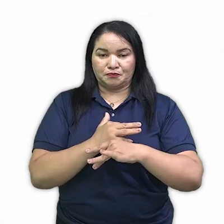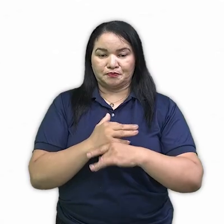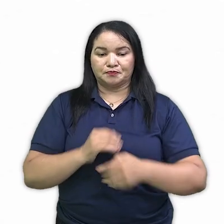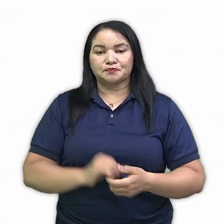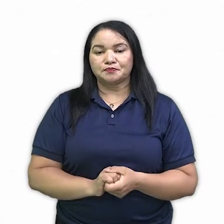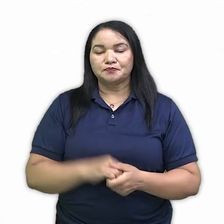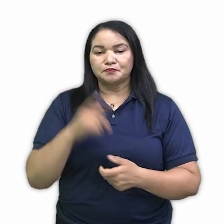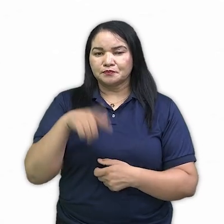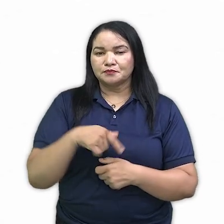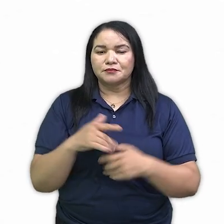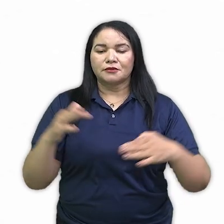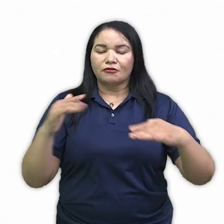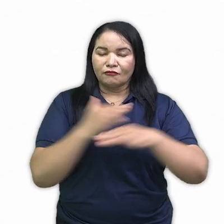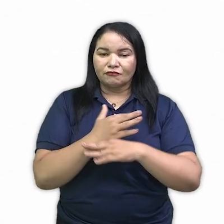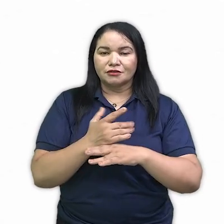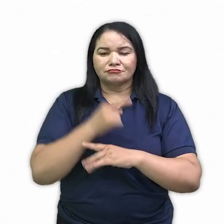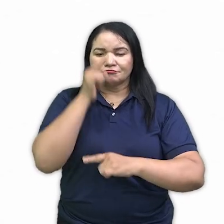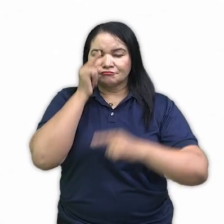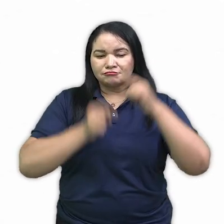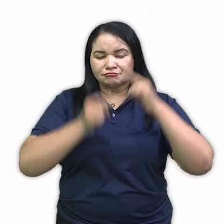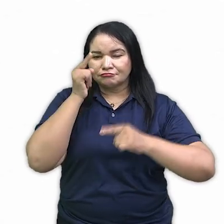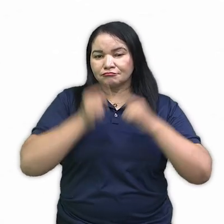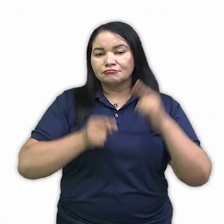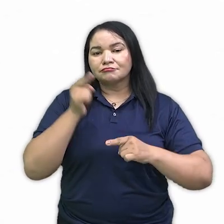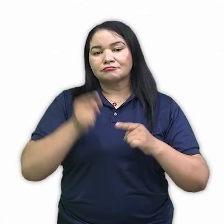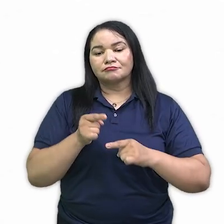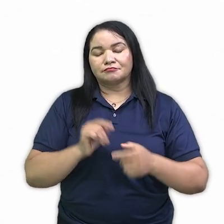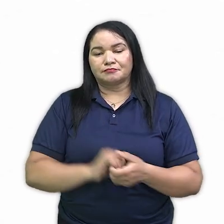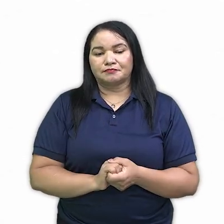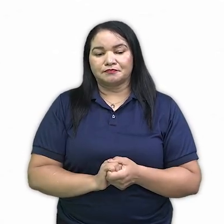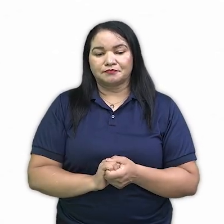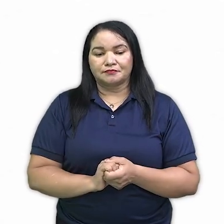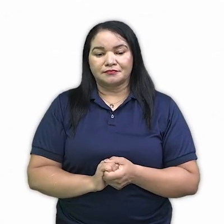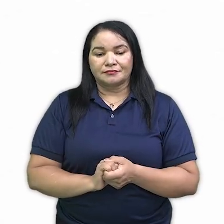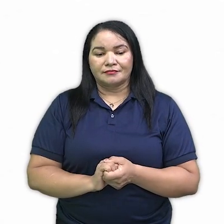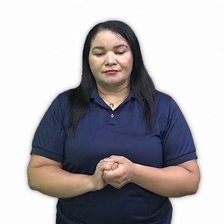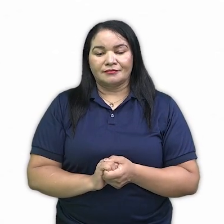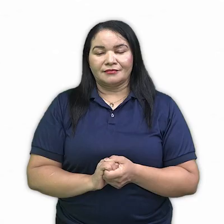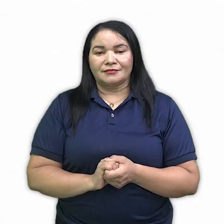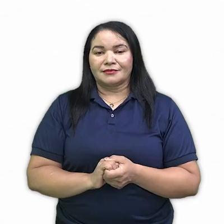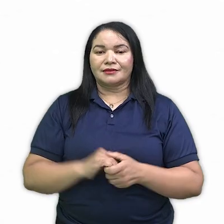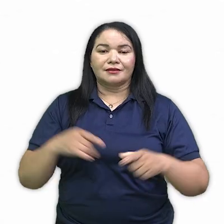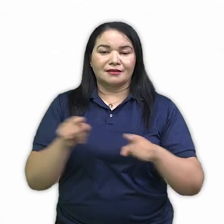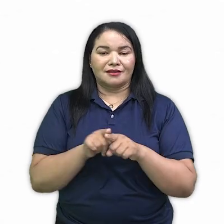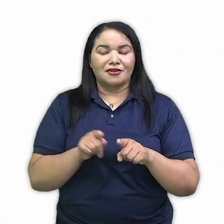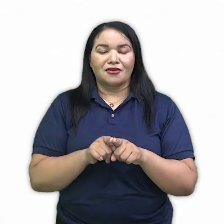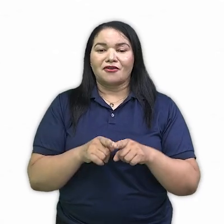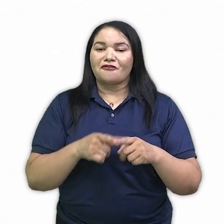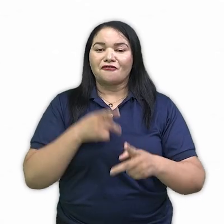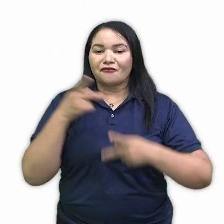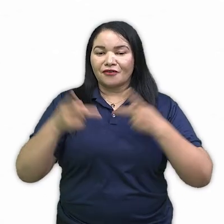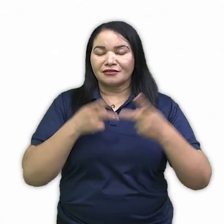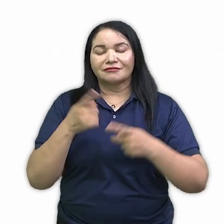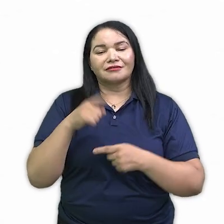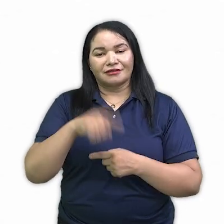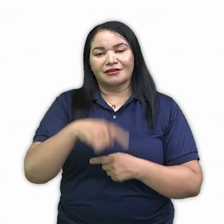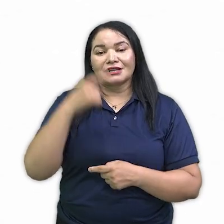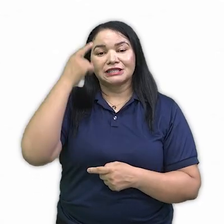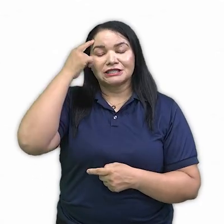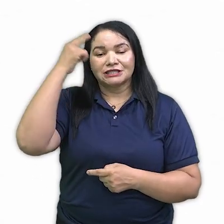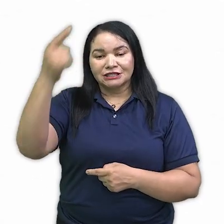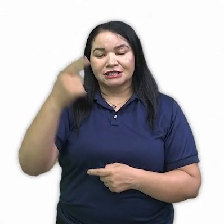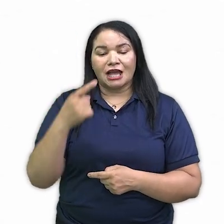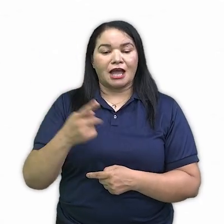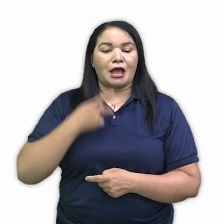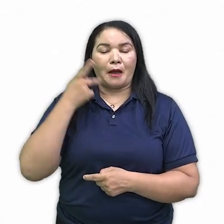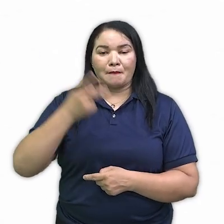governo dos cidadãos. É essa a ideia aí. Romantizando, né? Romanticamente falando, é essa a ideia